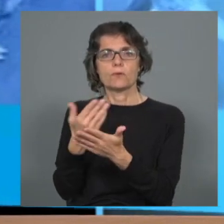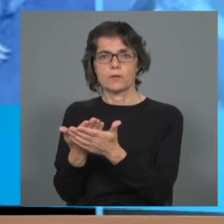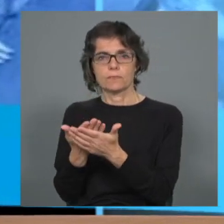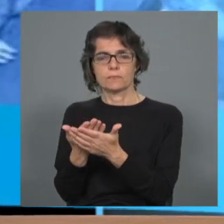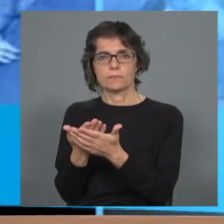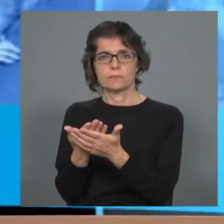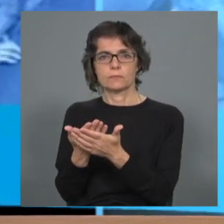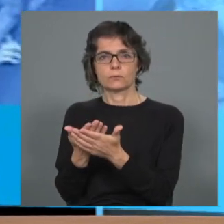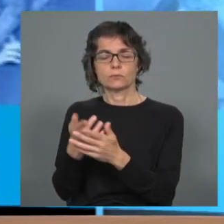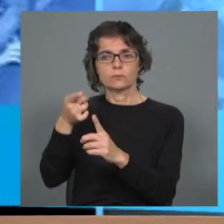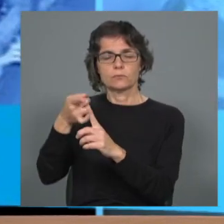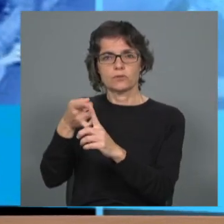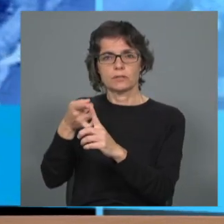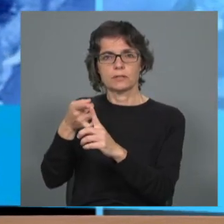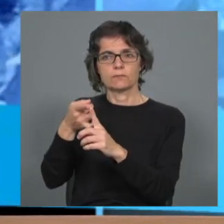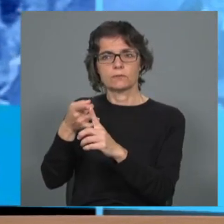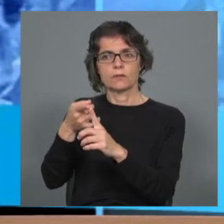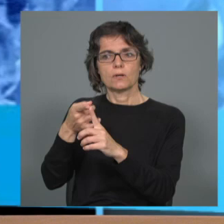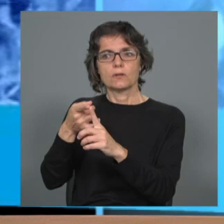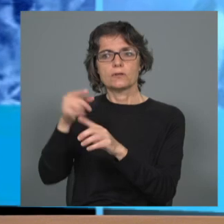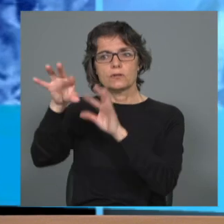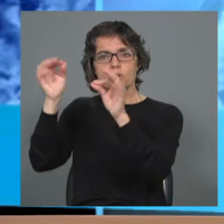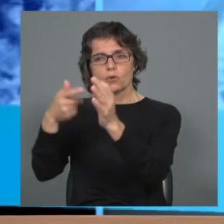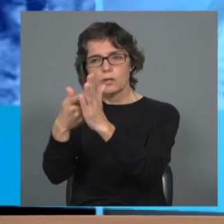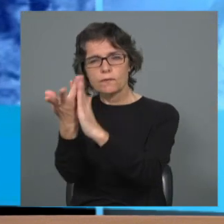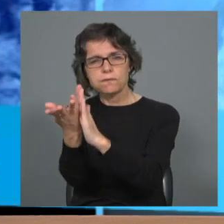mais amplas possível,